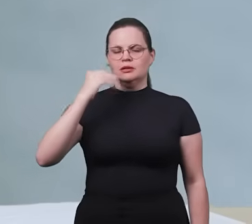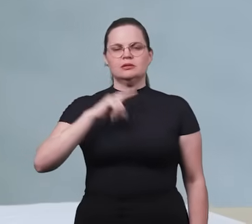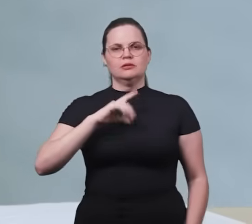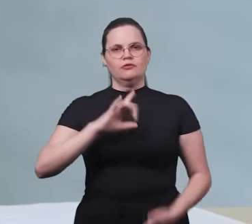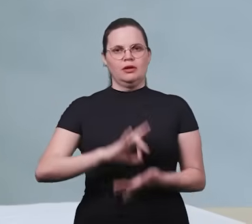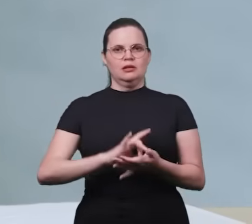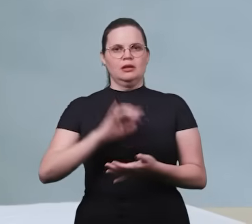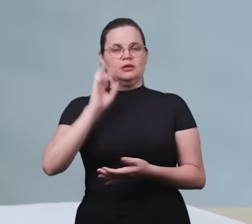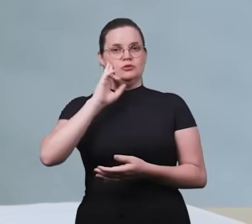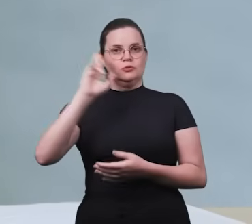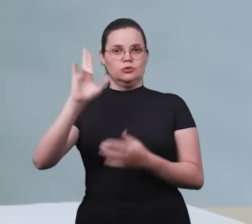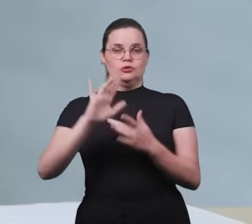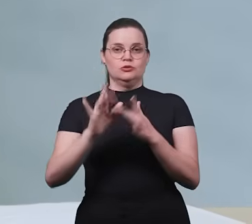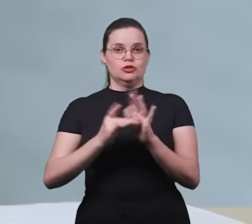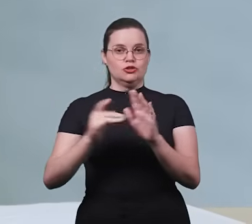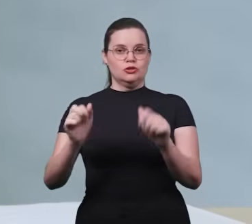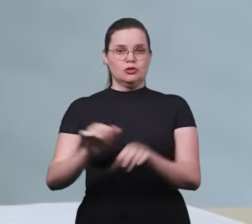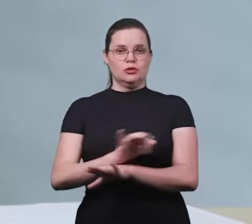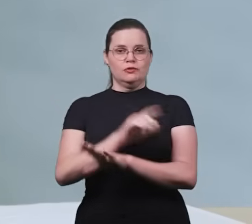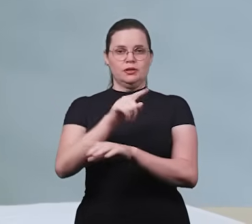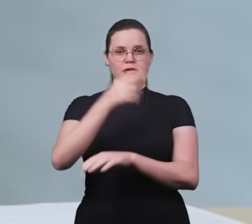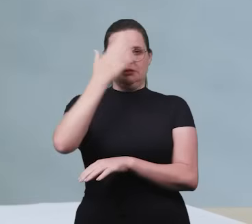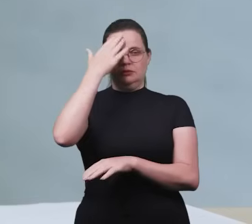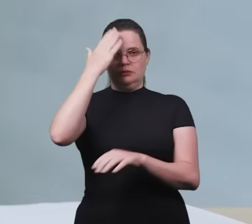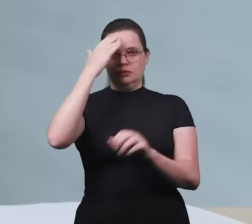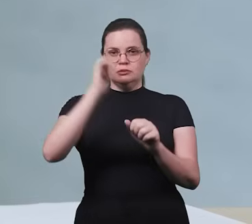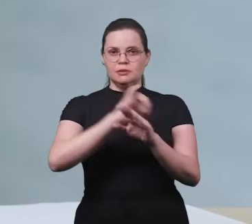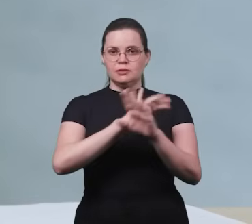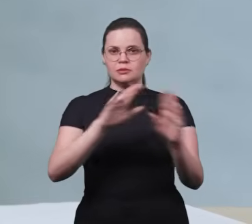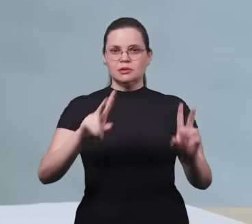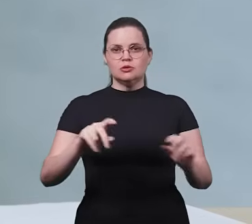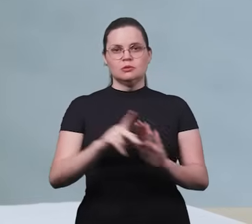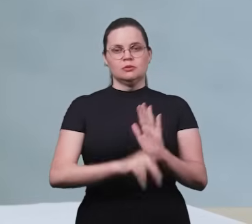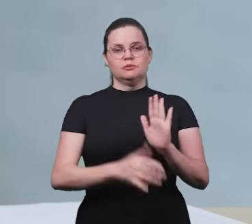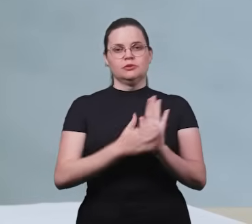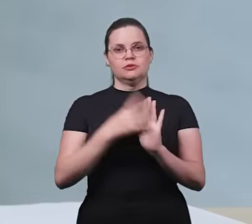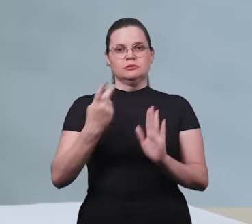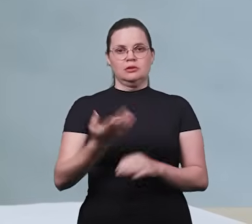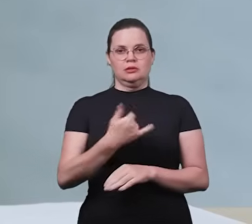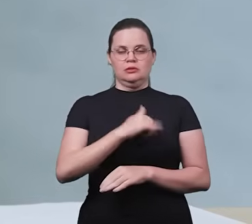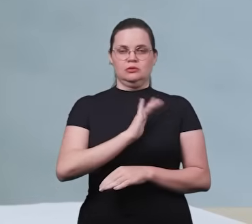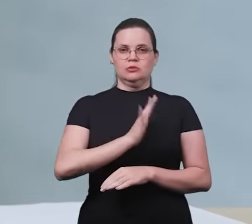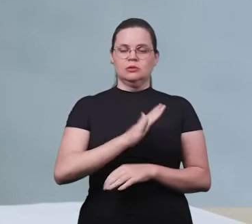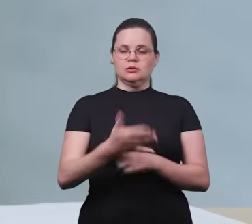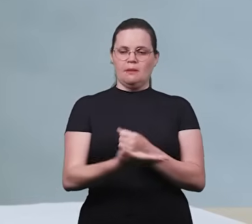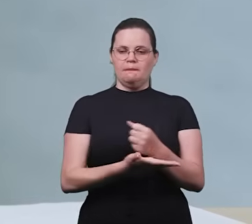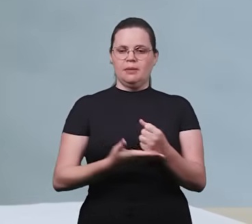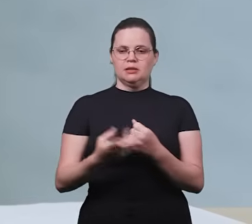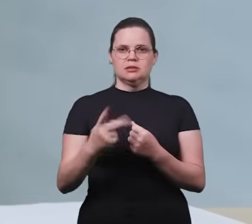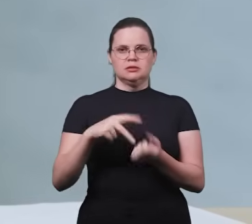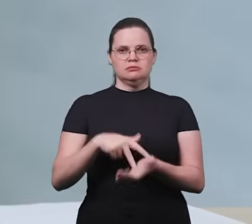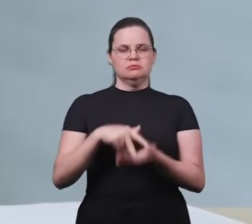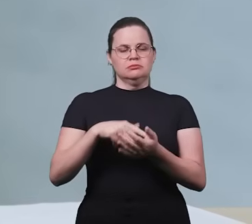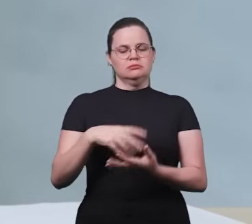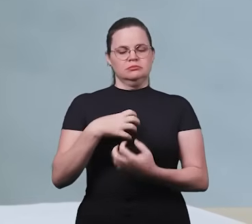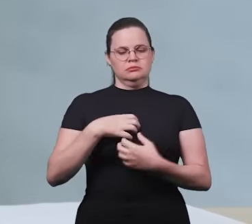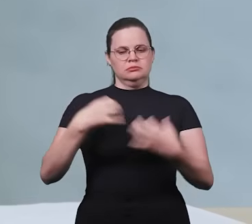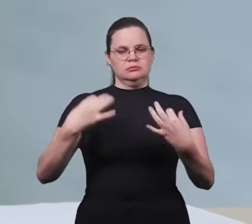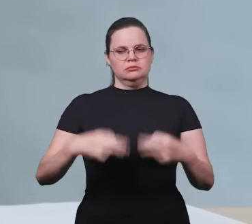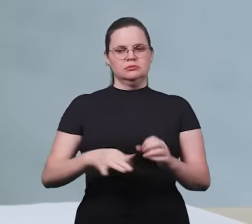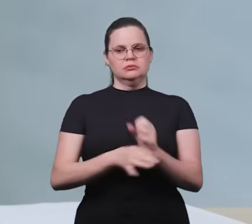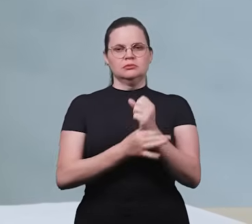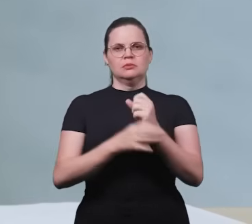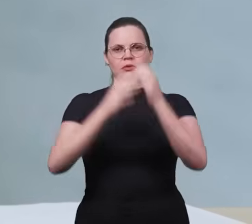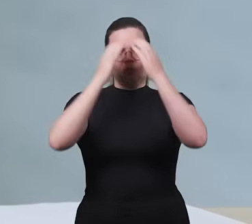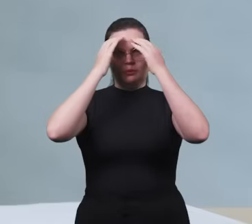um Pedro com o entendimento de obra consolidado em seu coração, pois ali ele está firme, ele está sensível, ele